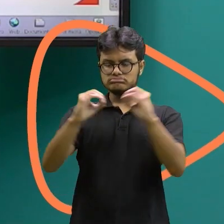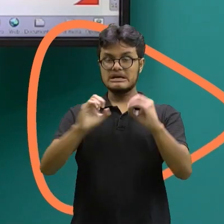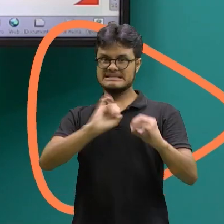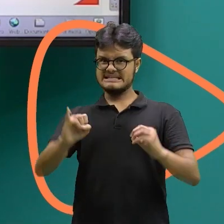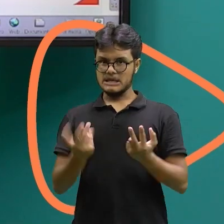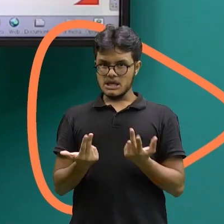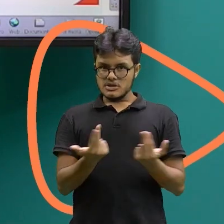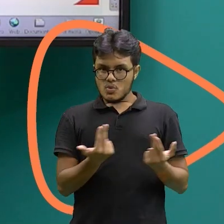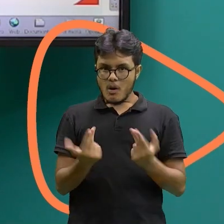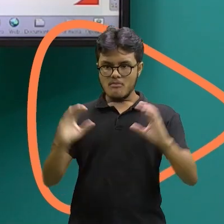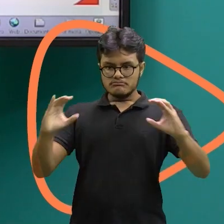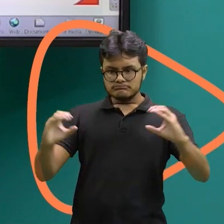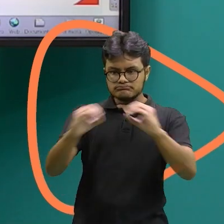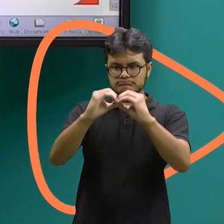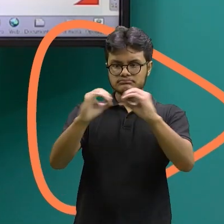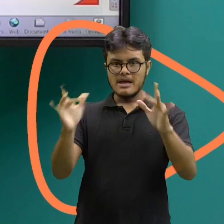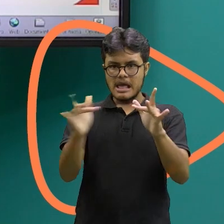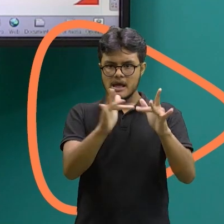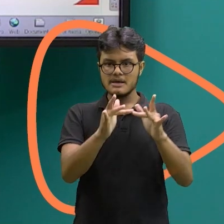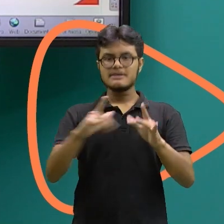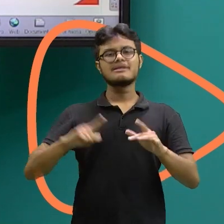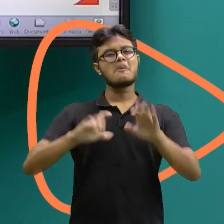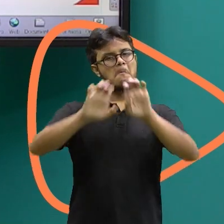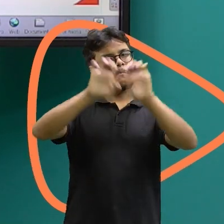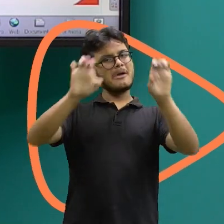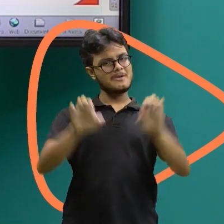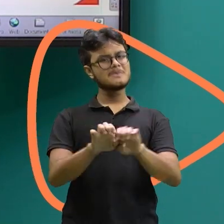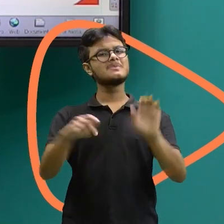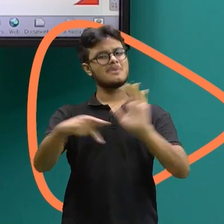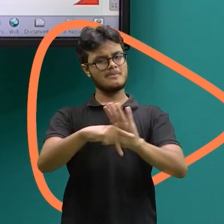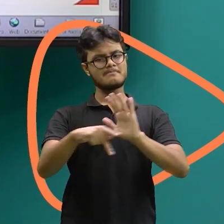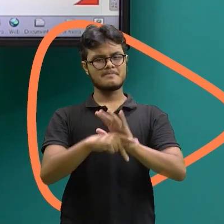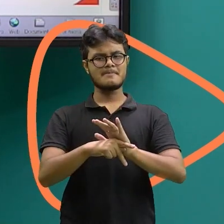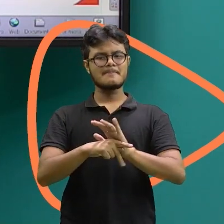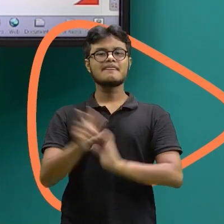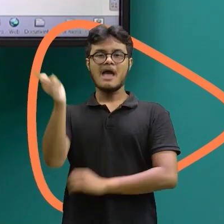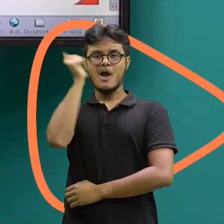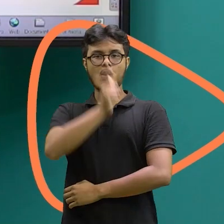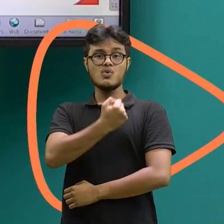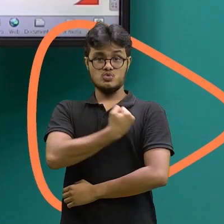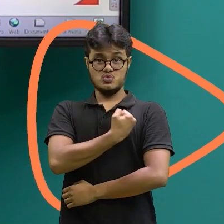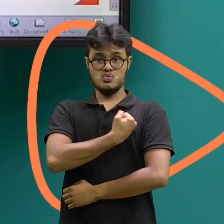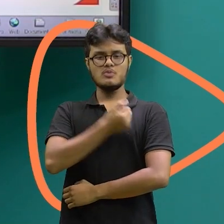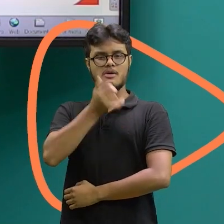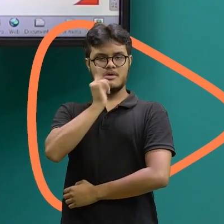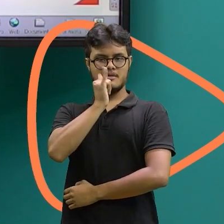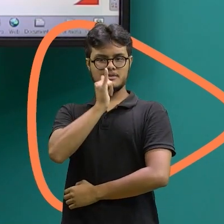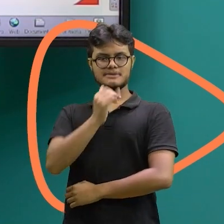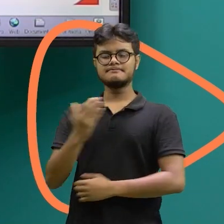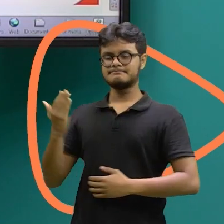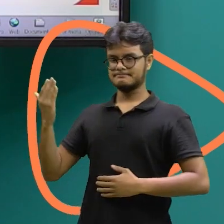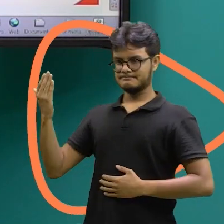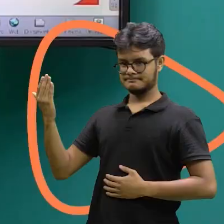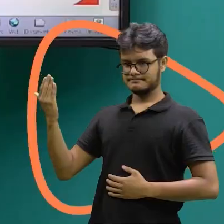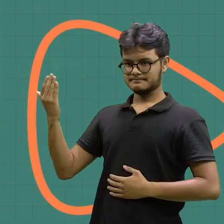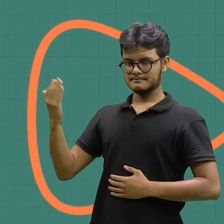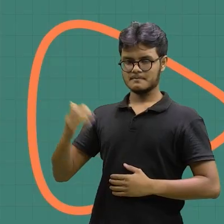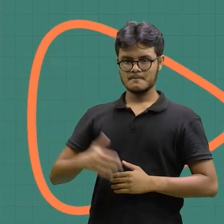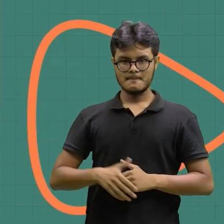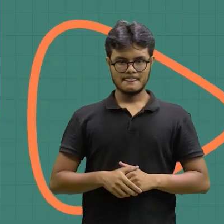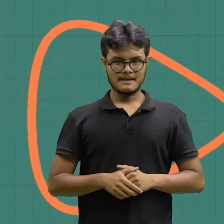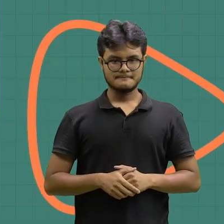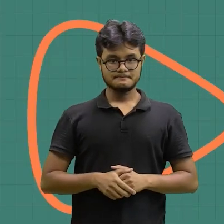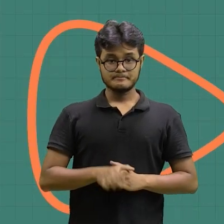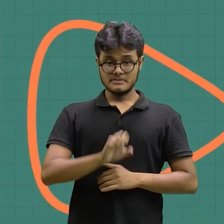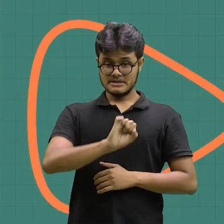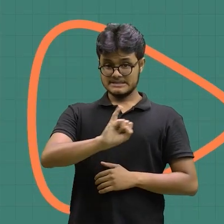em contato, eu tenho uma equação que define qual é a carga resultante desse corpo, que é o que está aí na sequência. Ó. Quando eu